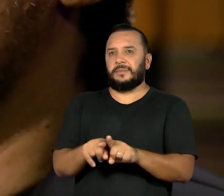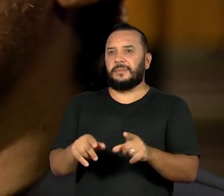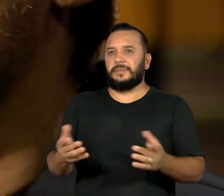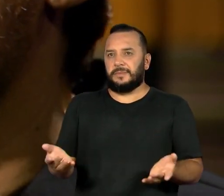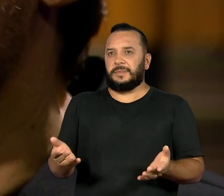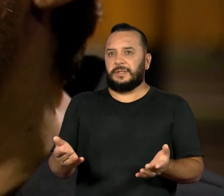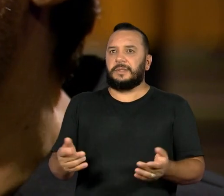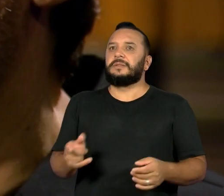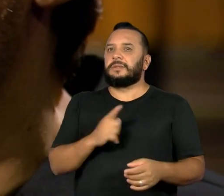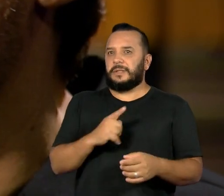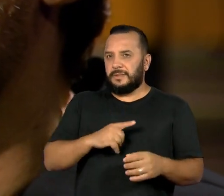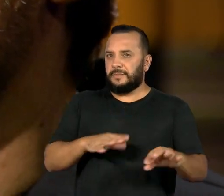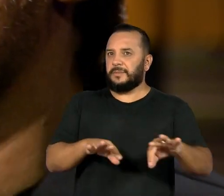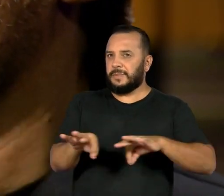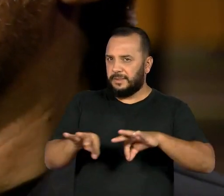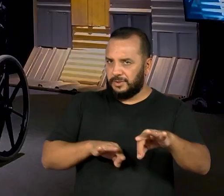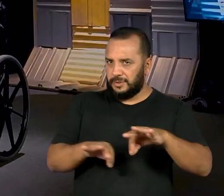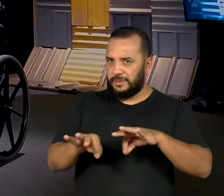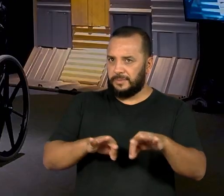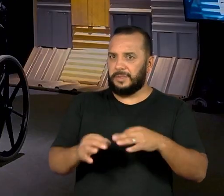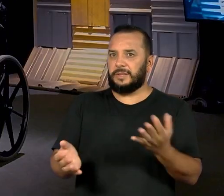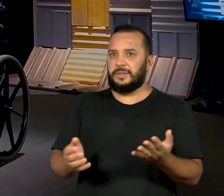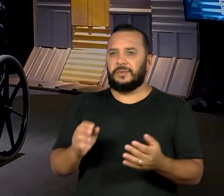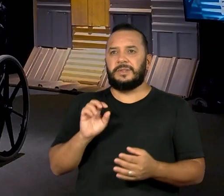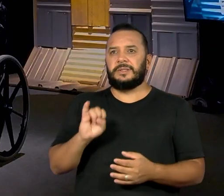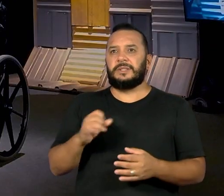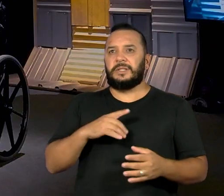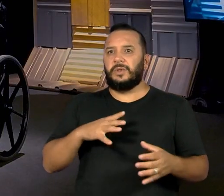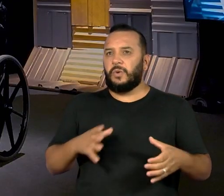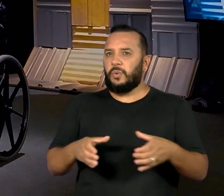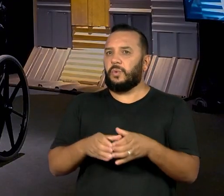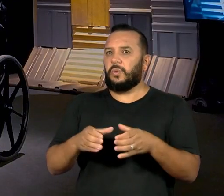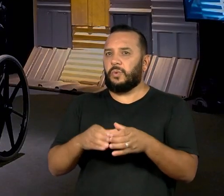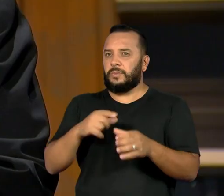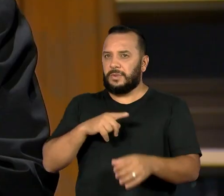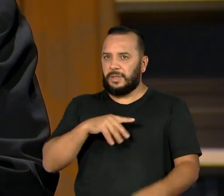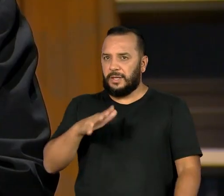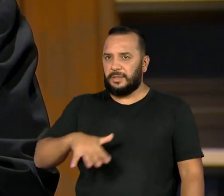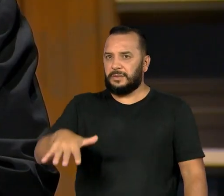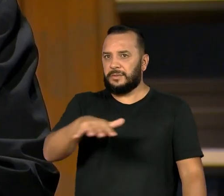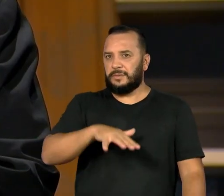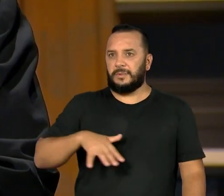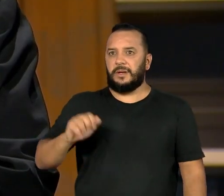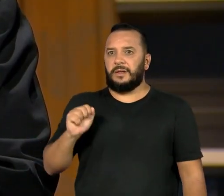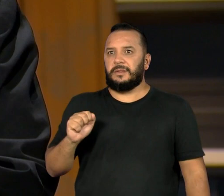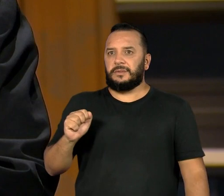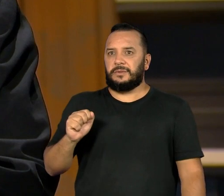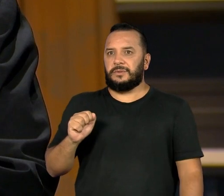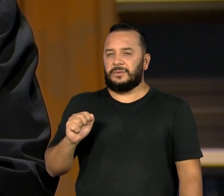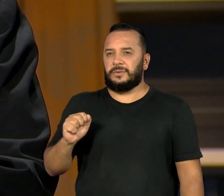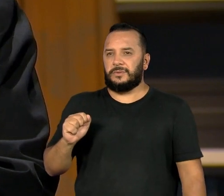inclusive, envolve planejamento. Sim. Quando as equipes têm esse espaço em que elas